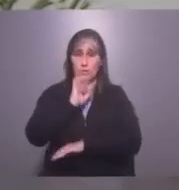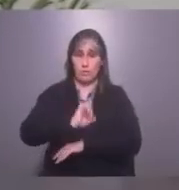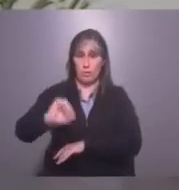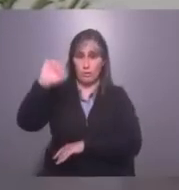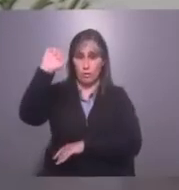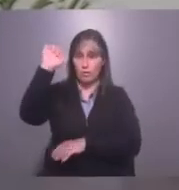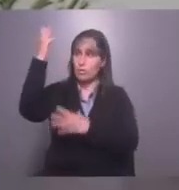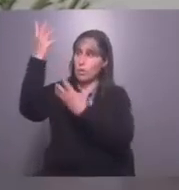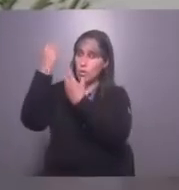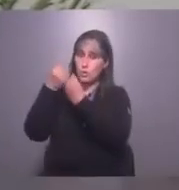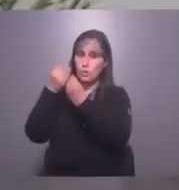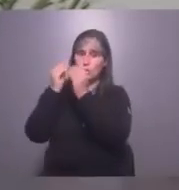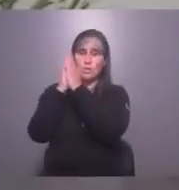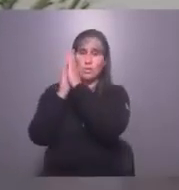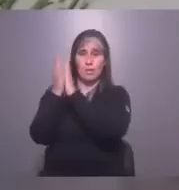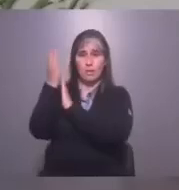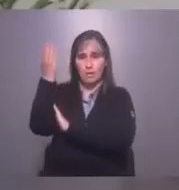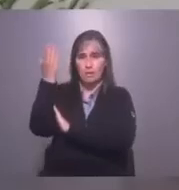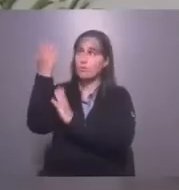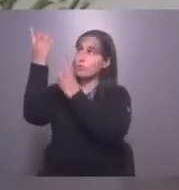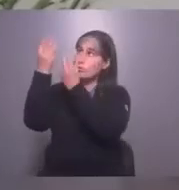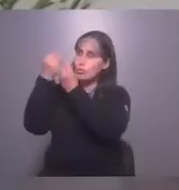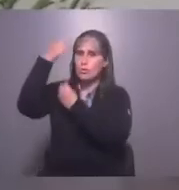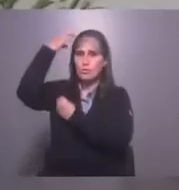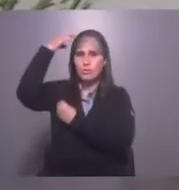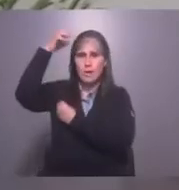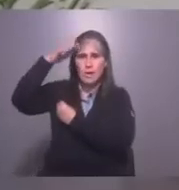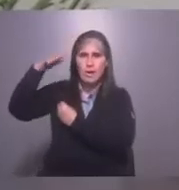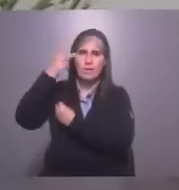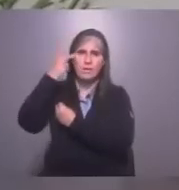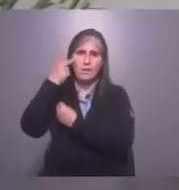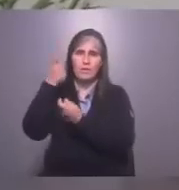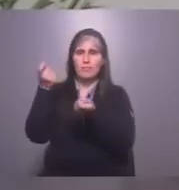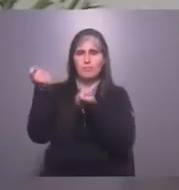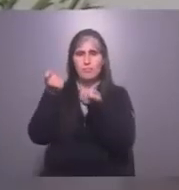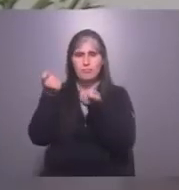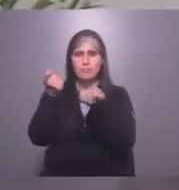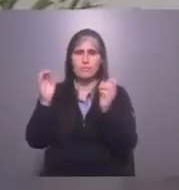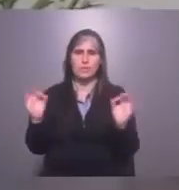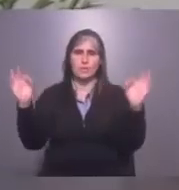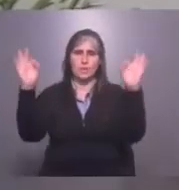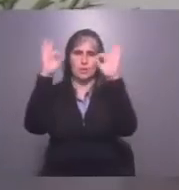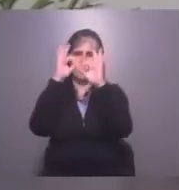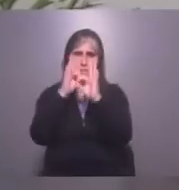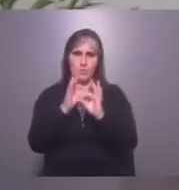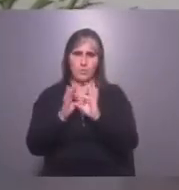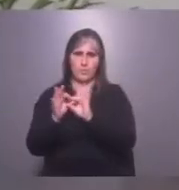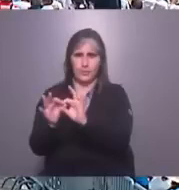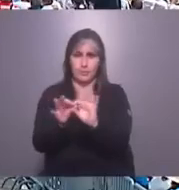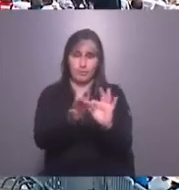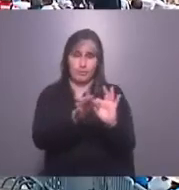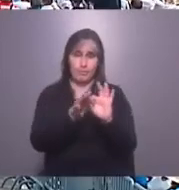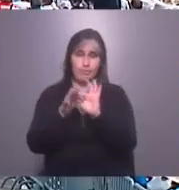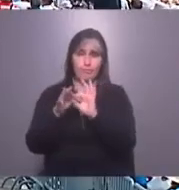Filho, que é Deus e convosco vive e reina na unidade do Espírito Santo, por todos